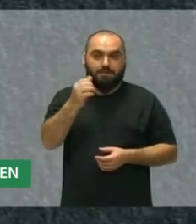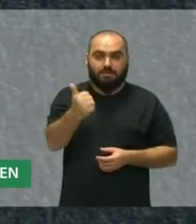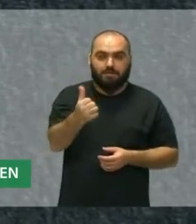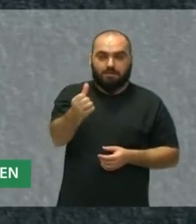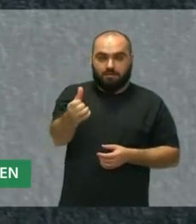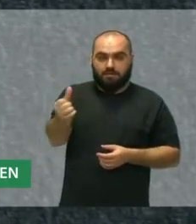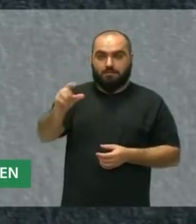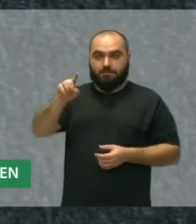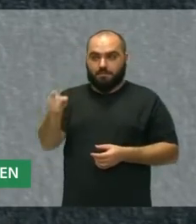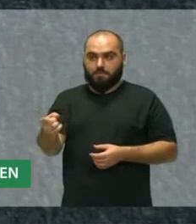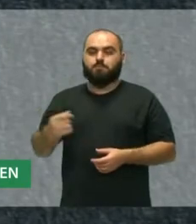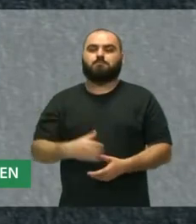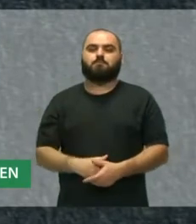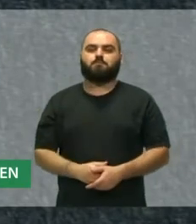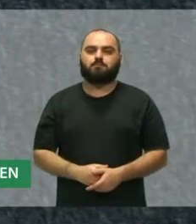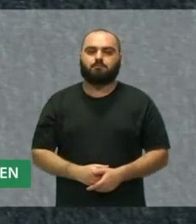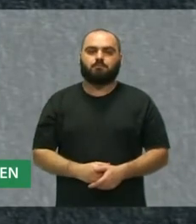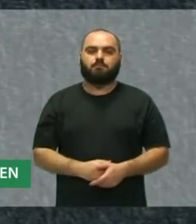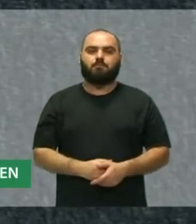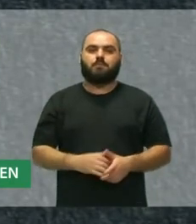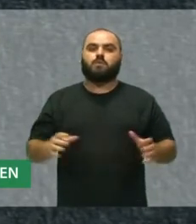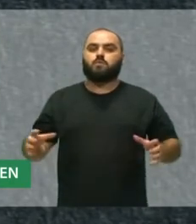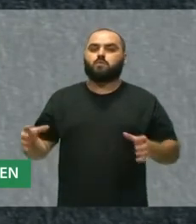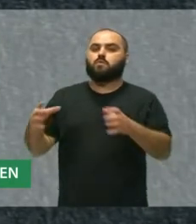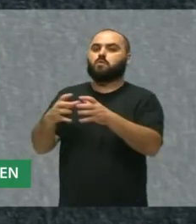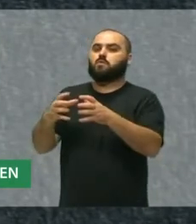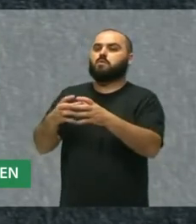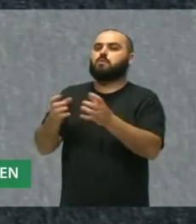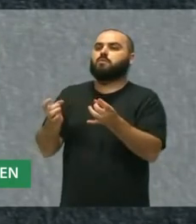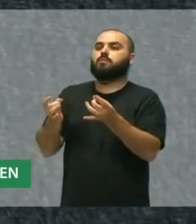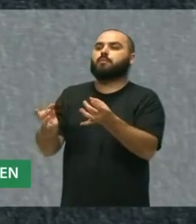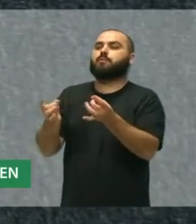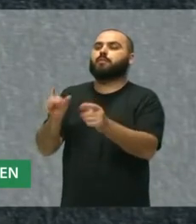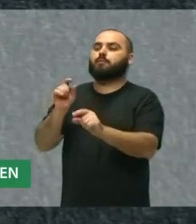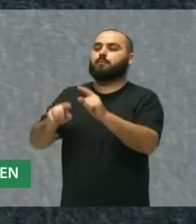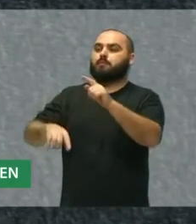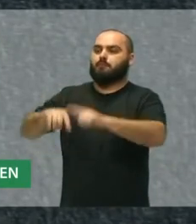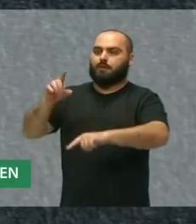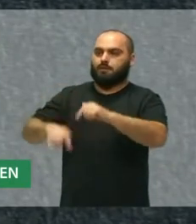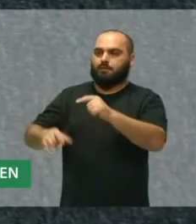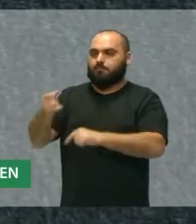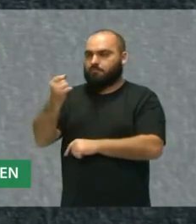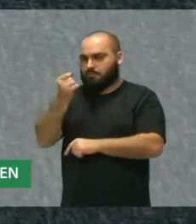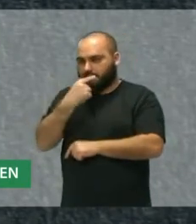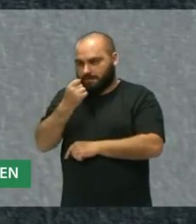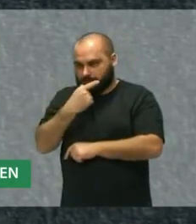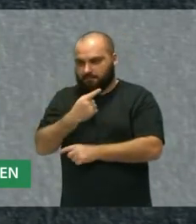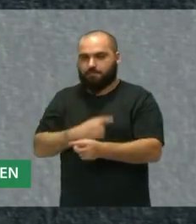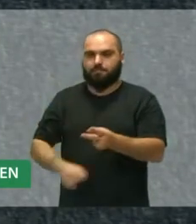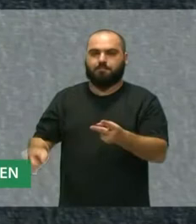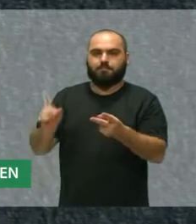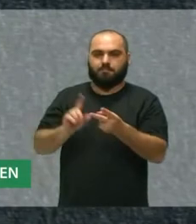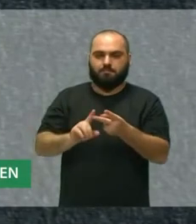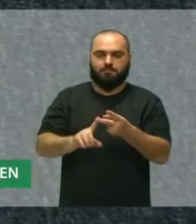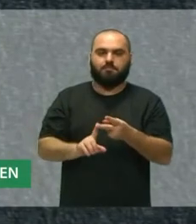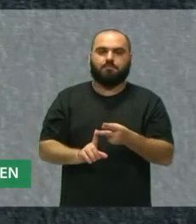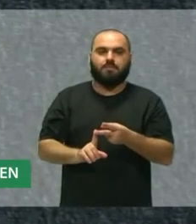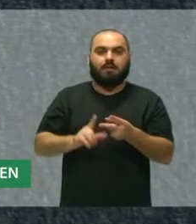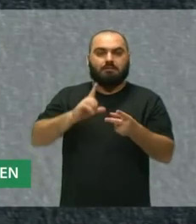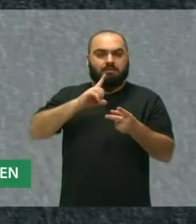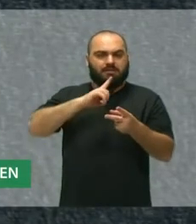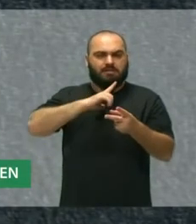16.166. Os nossos grandes grupos de despesa, material e medicamento, houve um